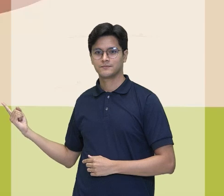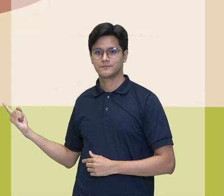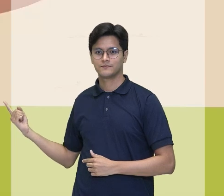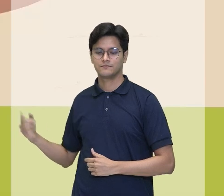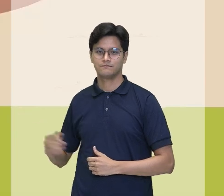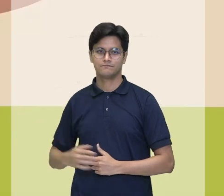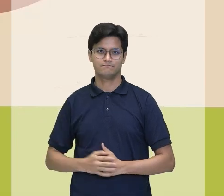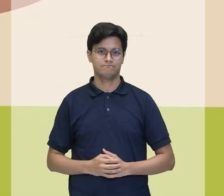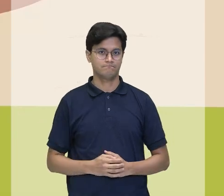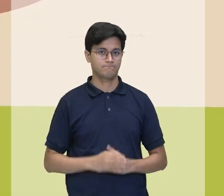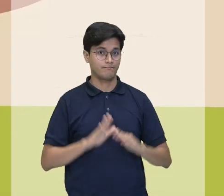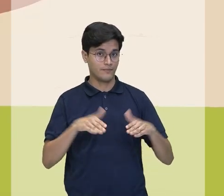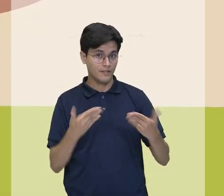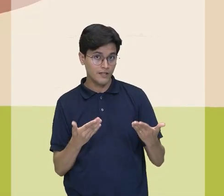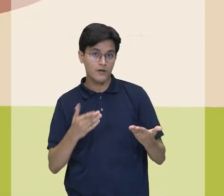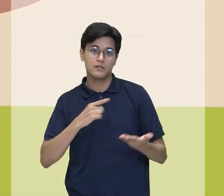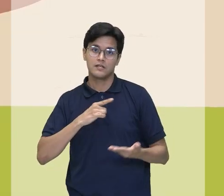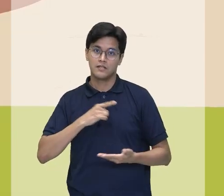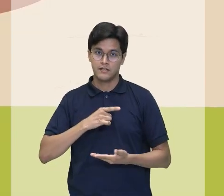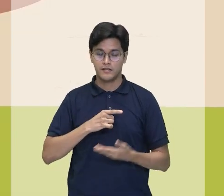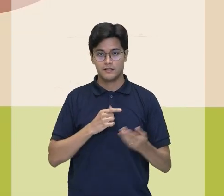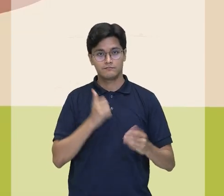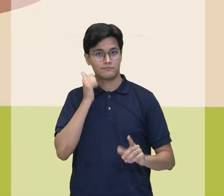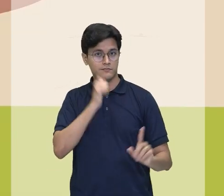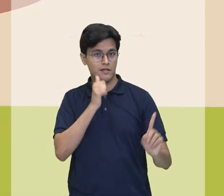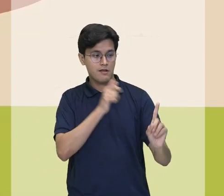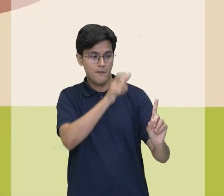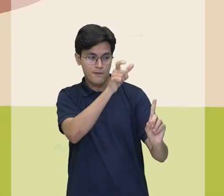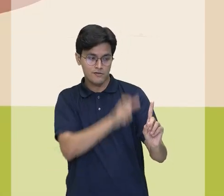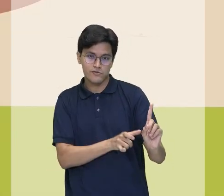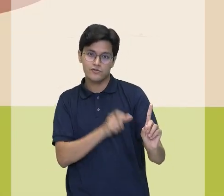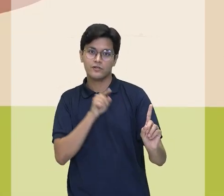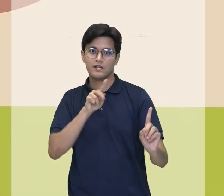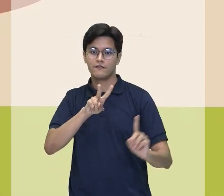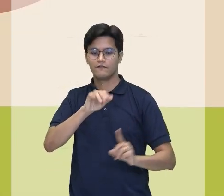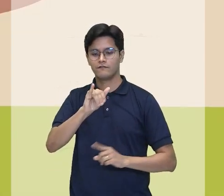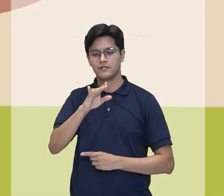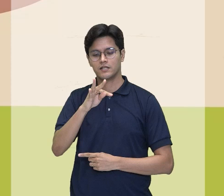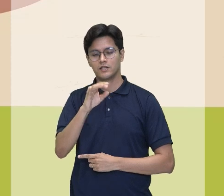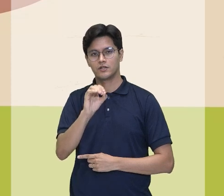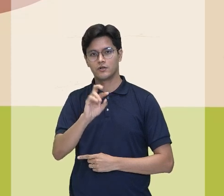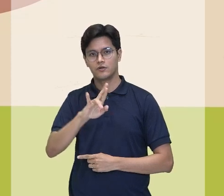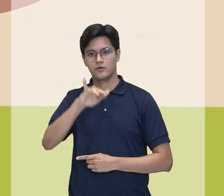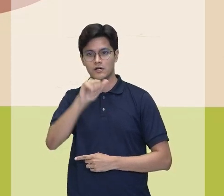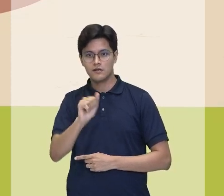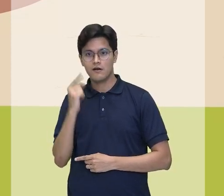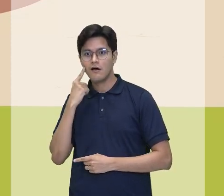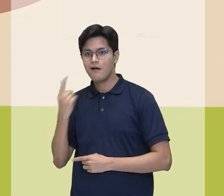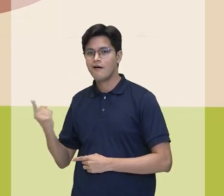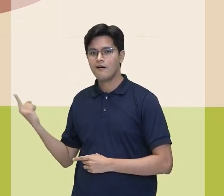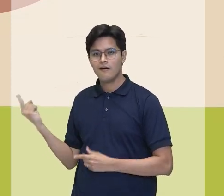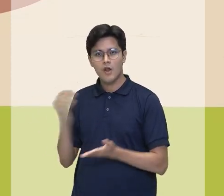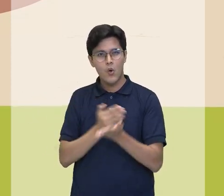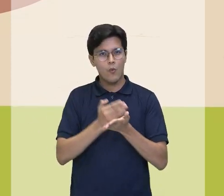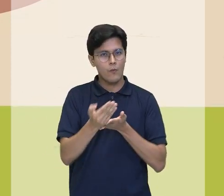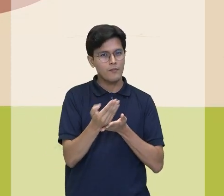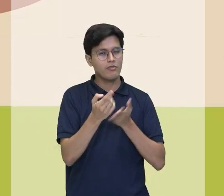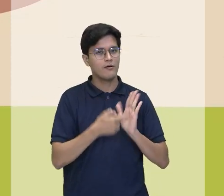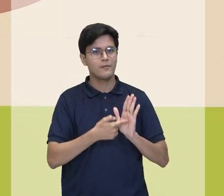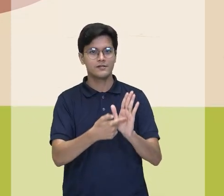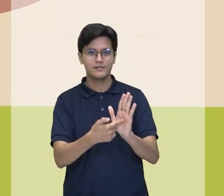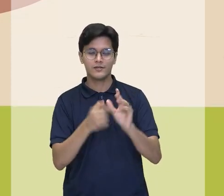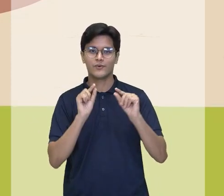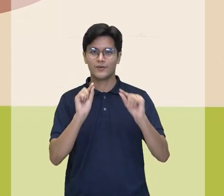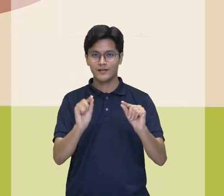Então, aí vocês têm a nossa personagem, Victoria, não é? Então, ela que vai começar a apresentar aí